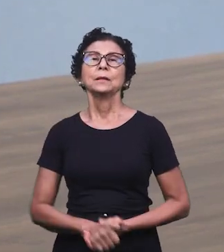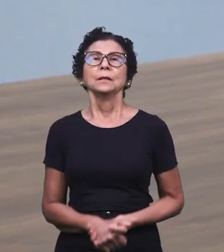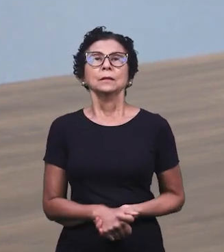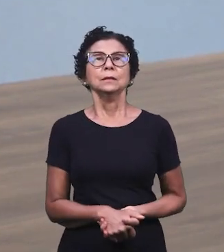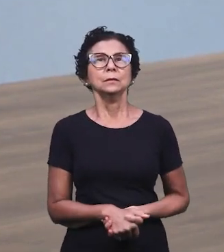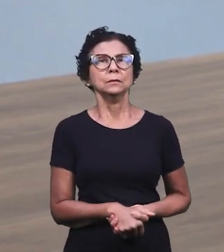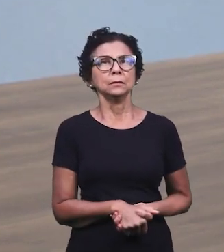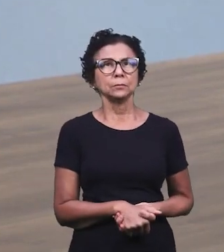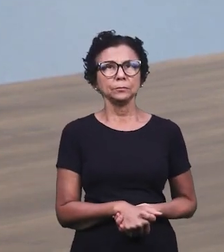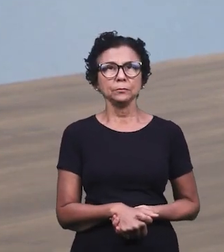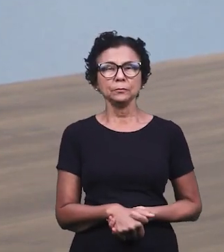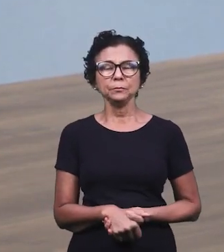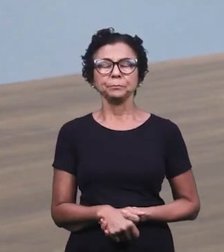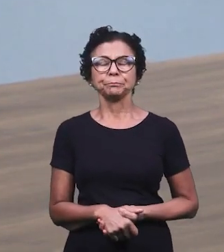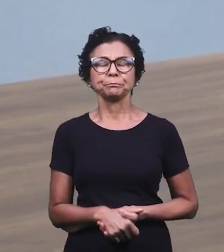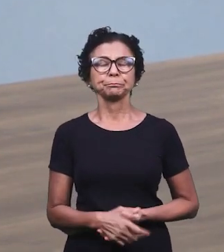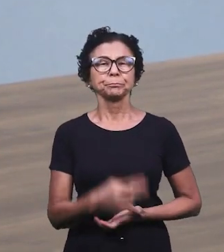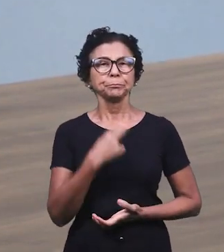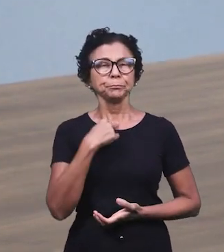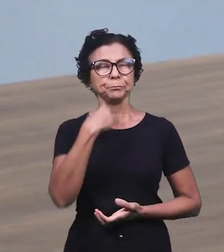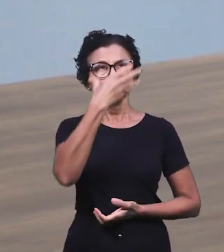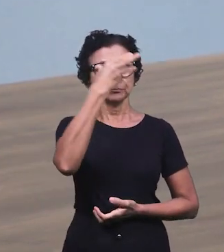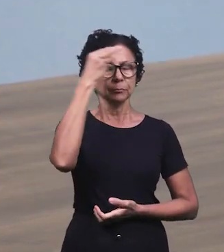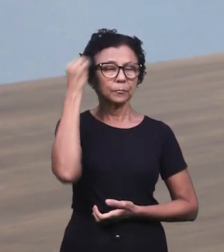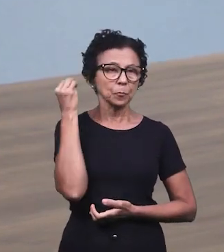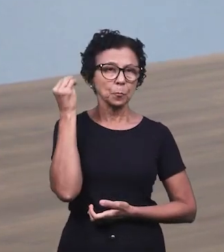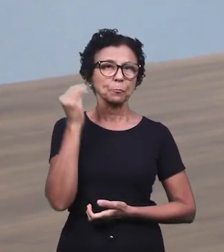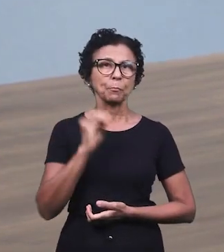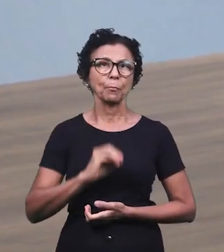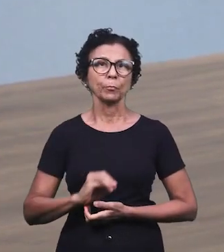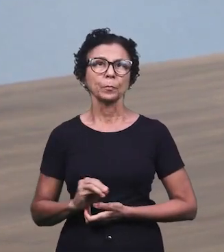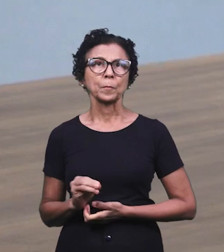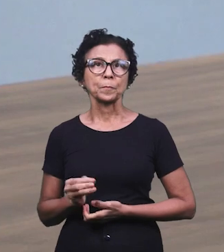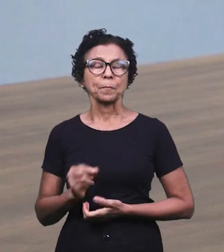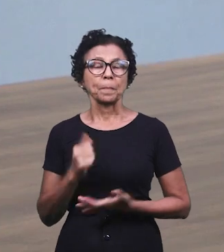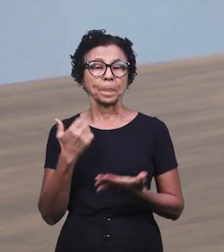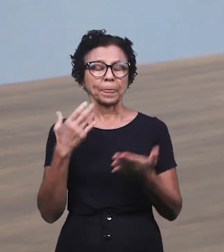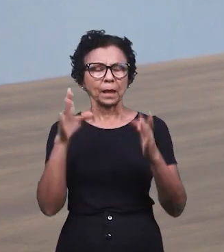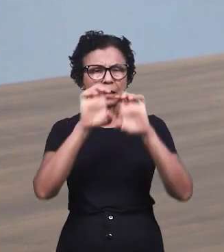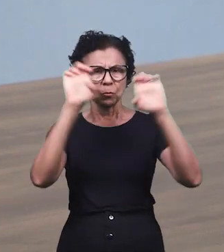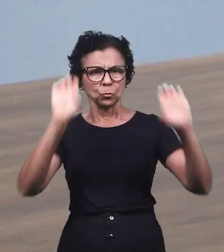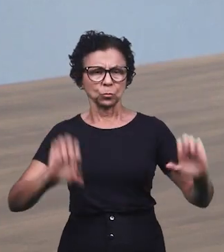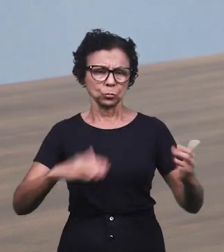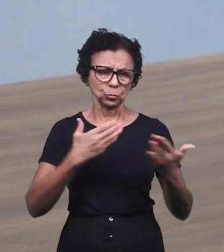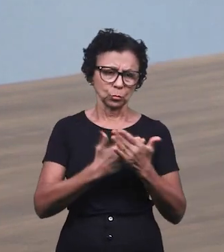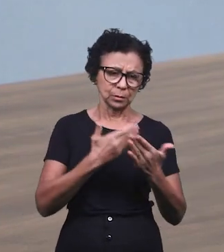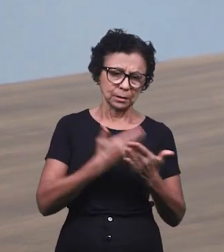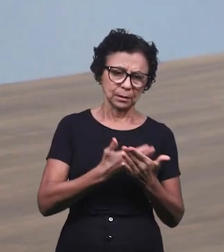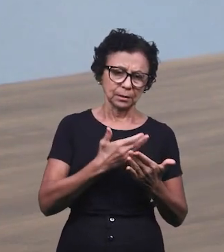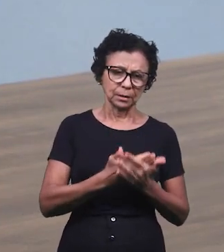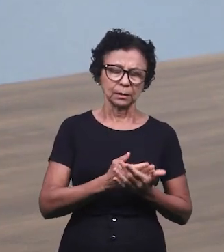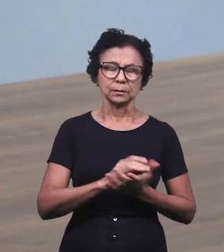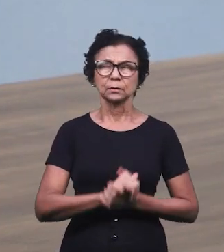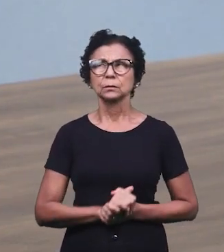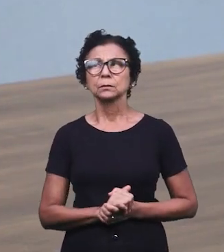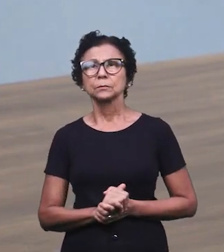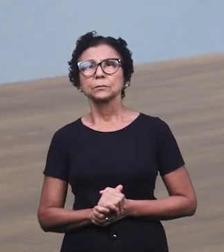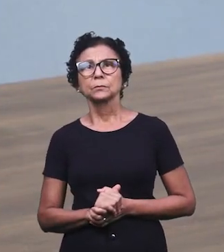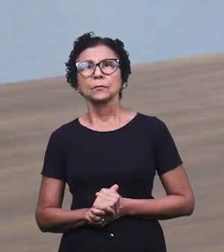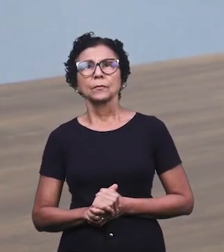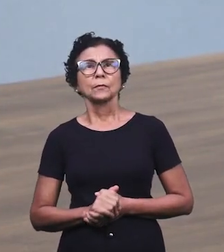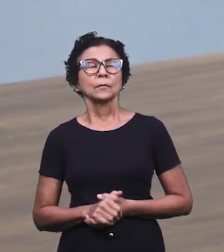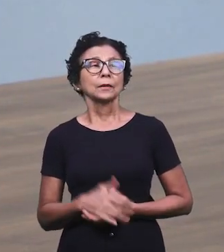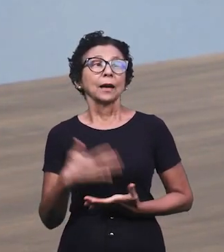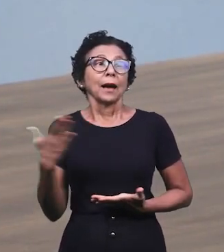essa estrutura, eu não posso esquecer. Porque eu estou estudando a estrutura, mas chega na hora, aí vai, a noiva amada